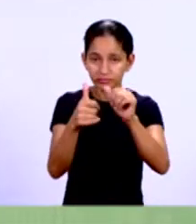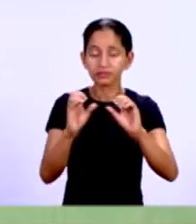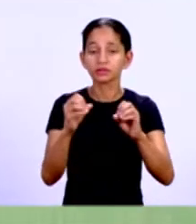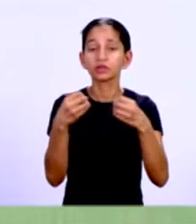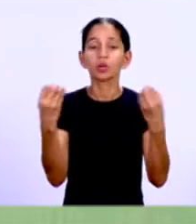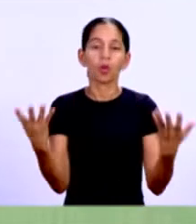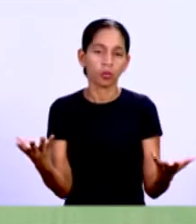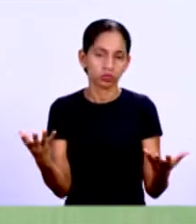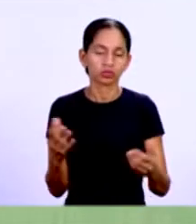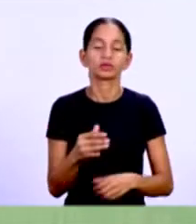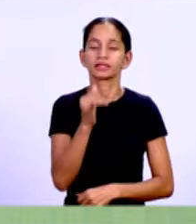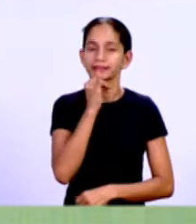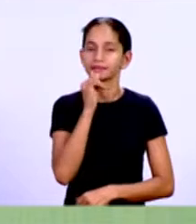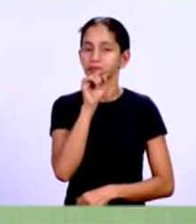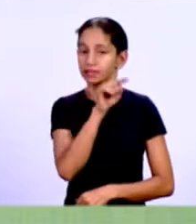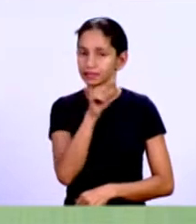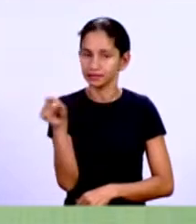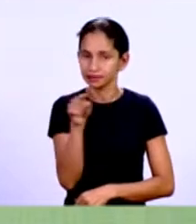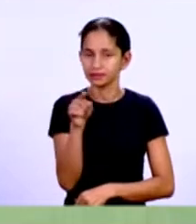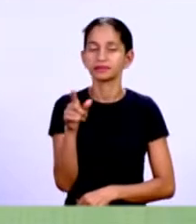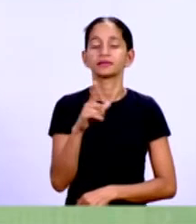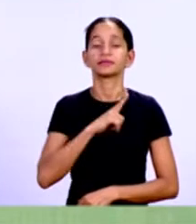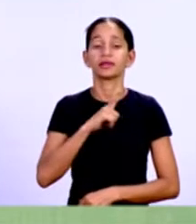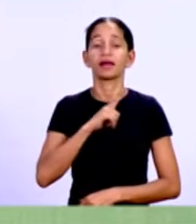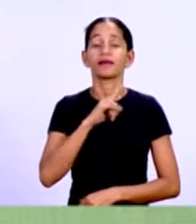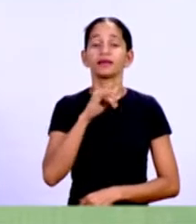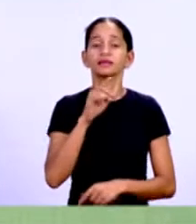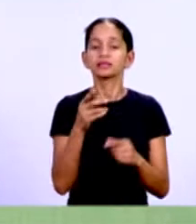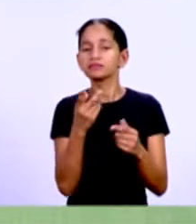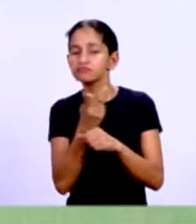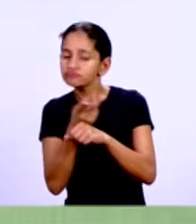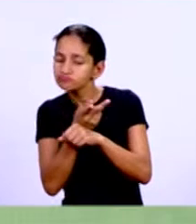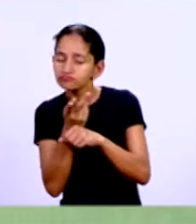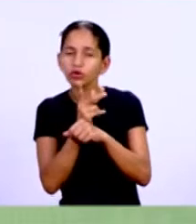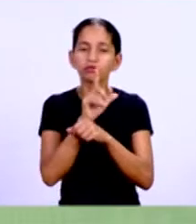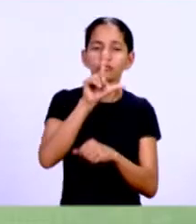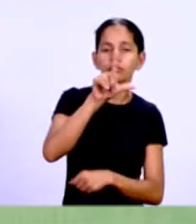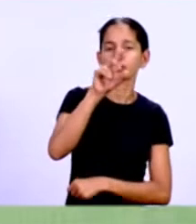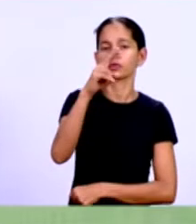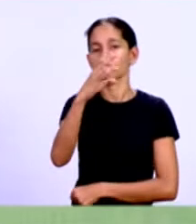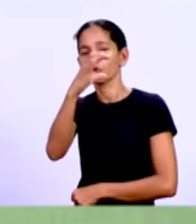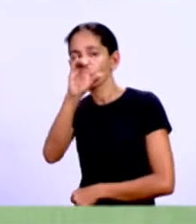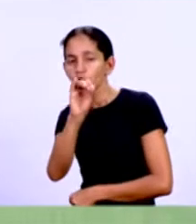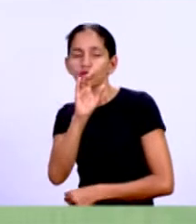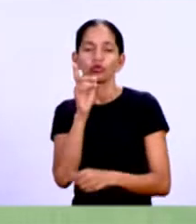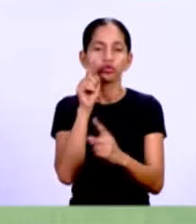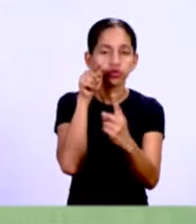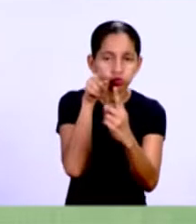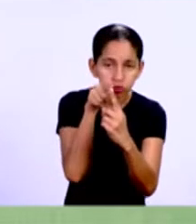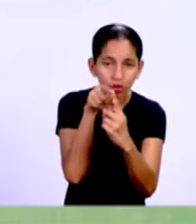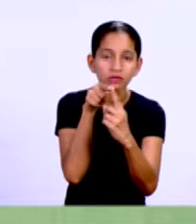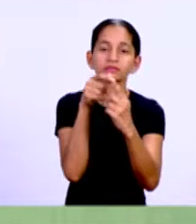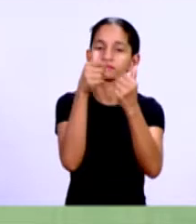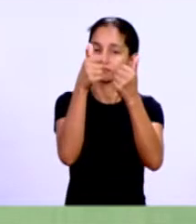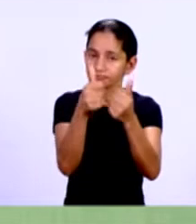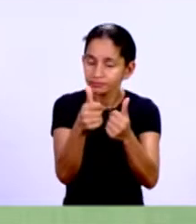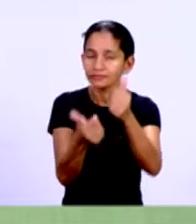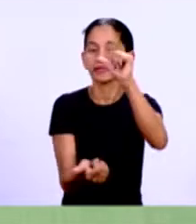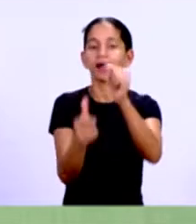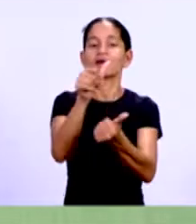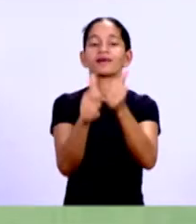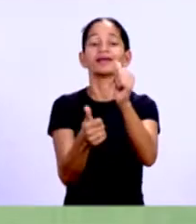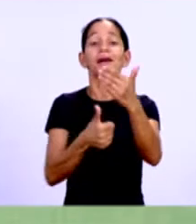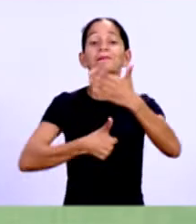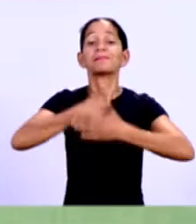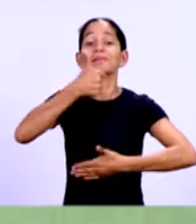atividade. Sempre que buscamos algo, o fazemos para atingir um objetivo. Porém, é preciso avaliar se